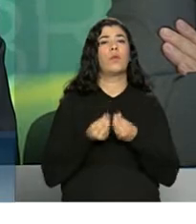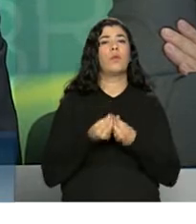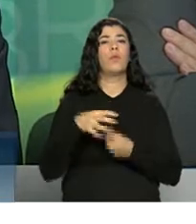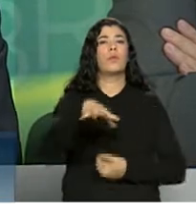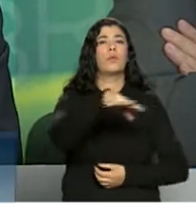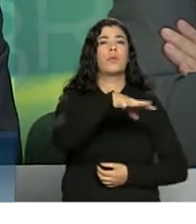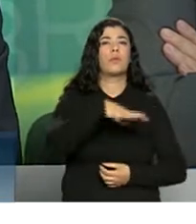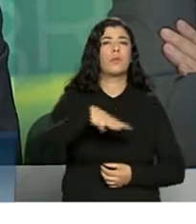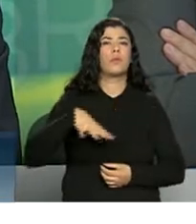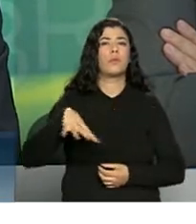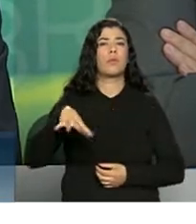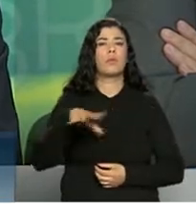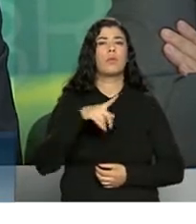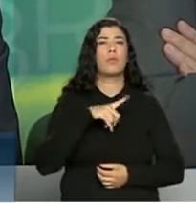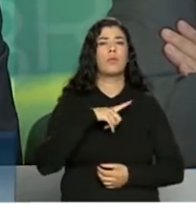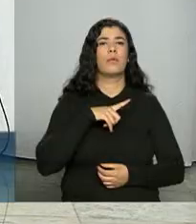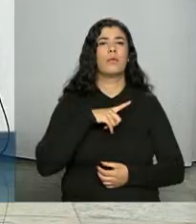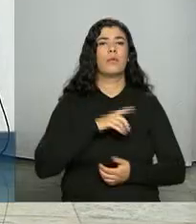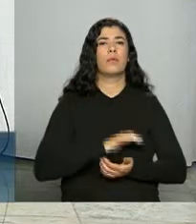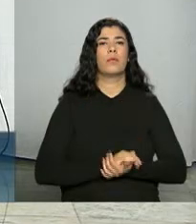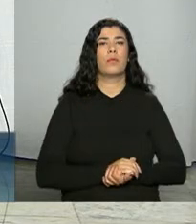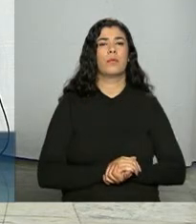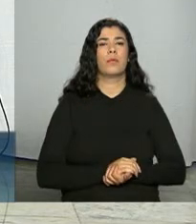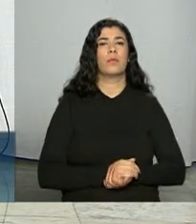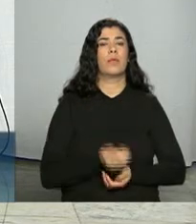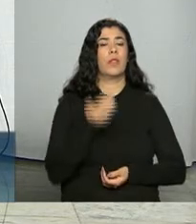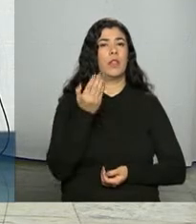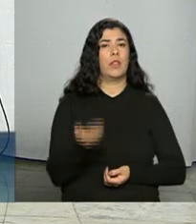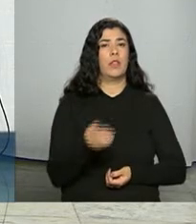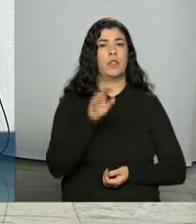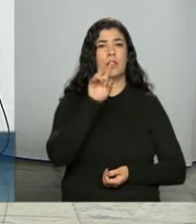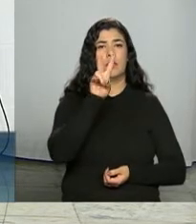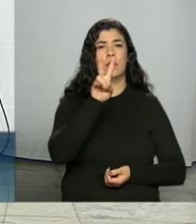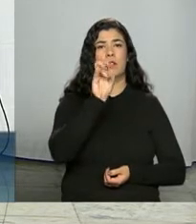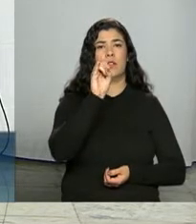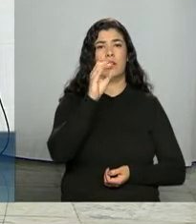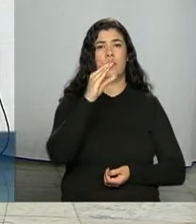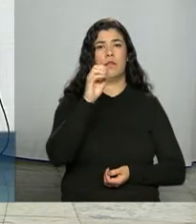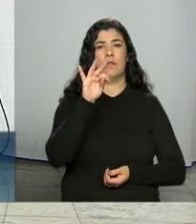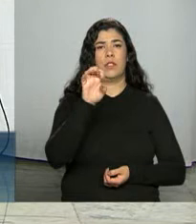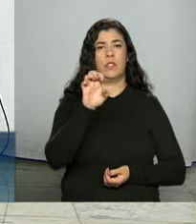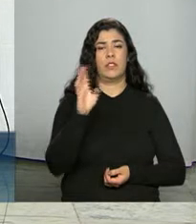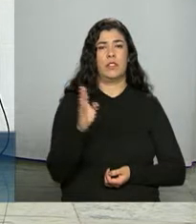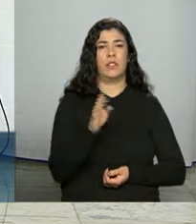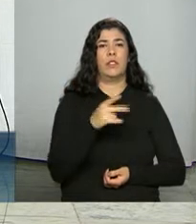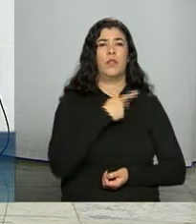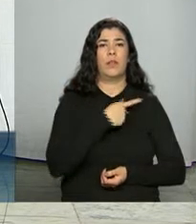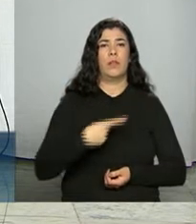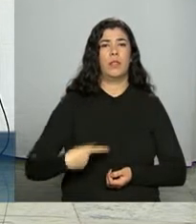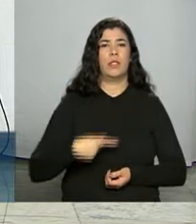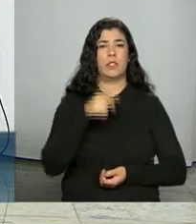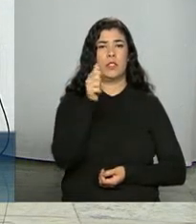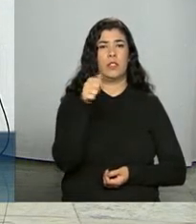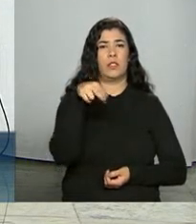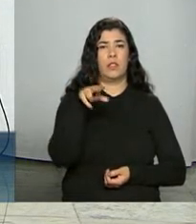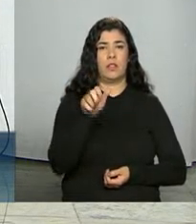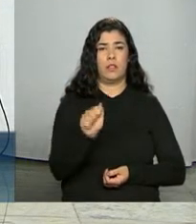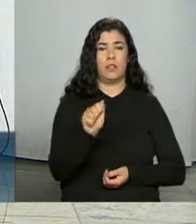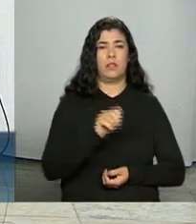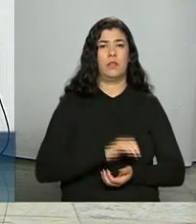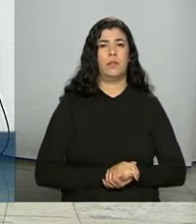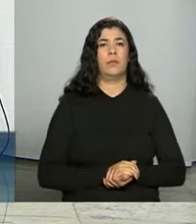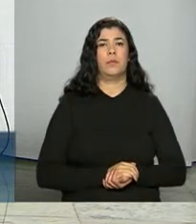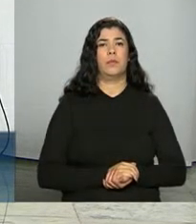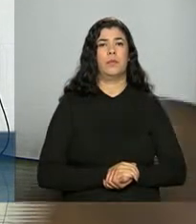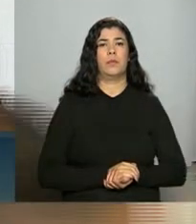eventos quem não conhece o Vicente Andreu presidente da Agência Nacional de água o cenário sobre